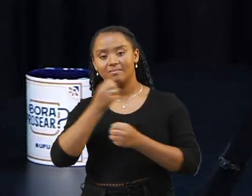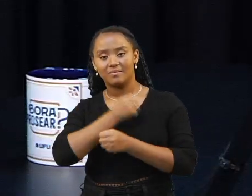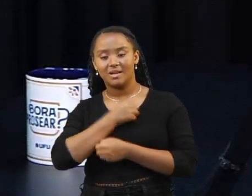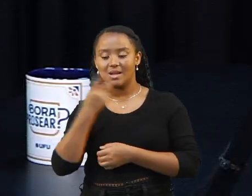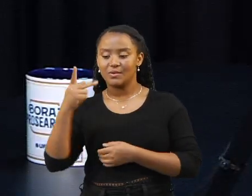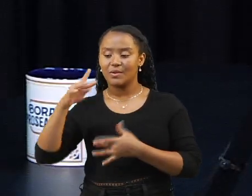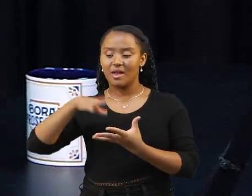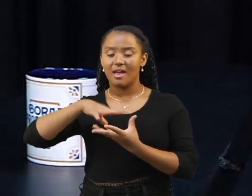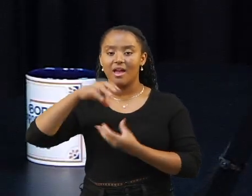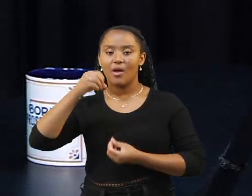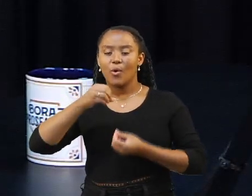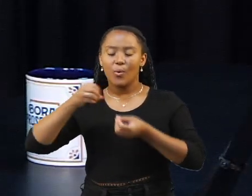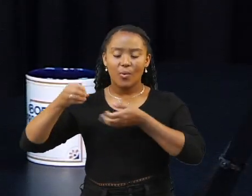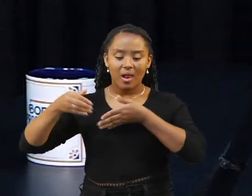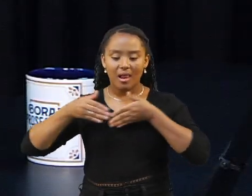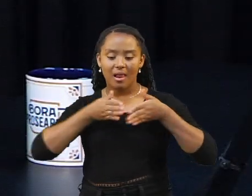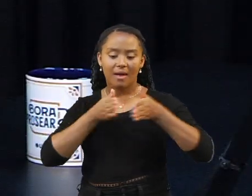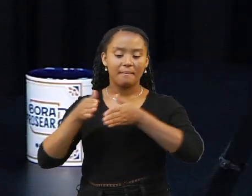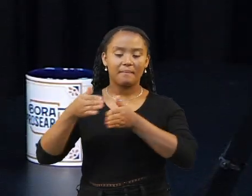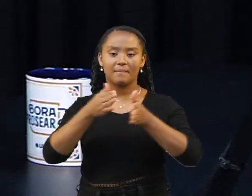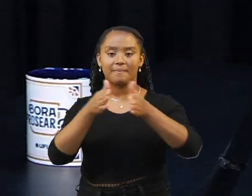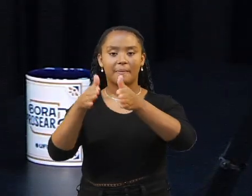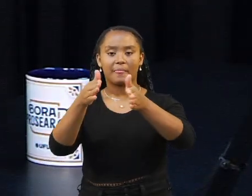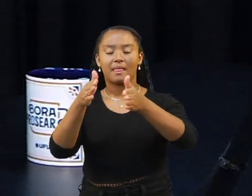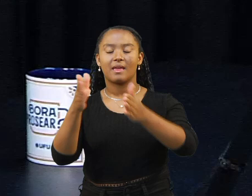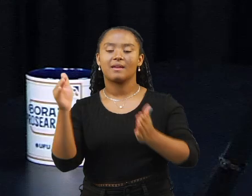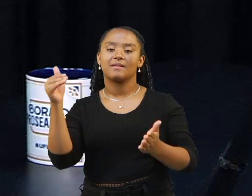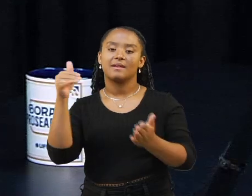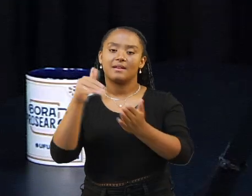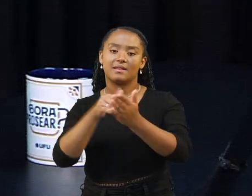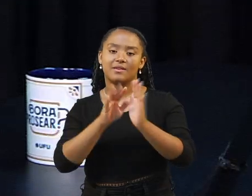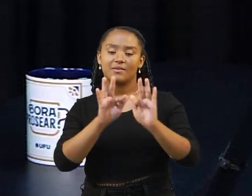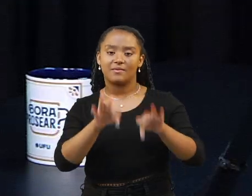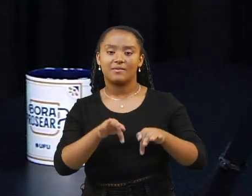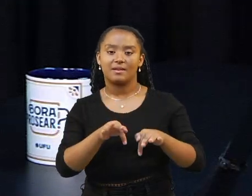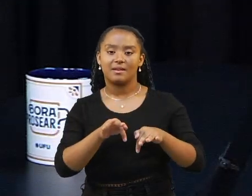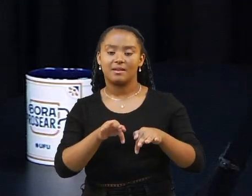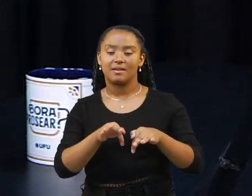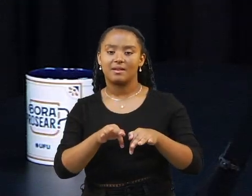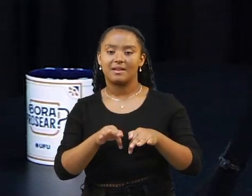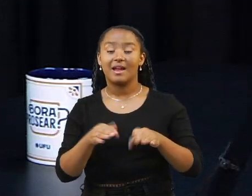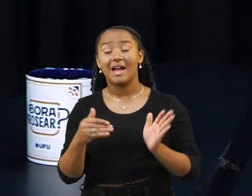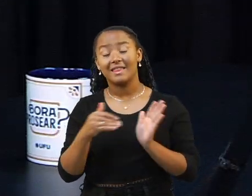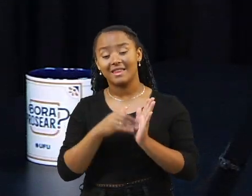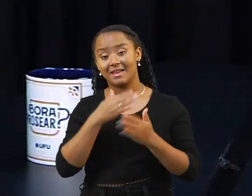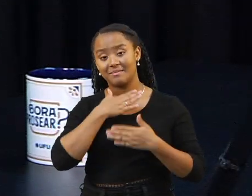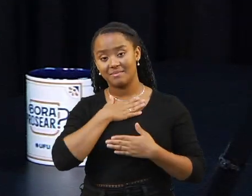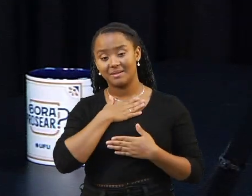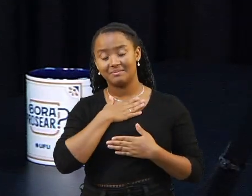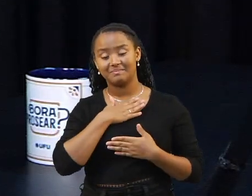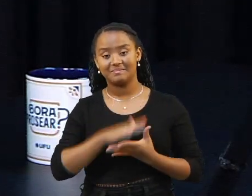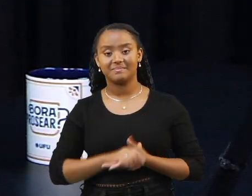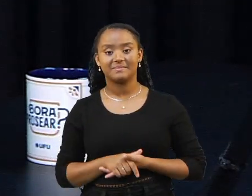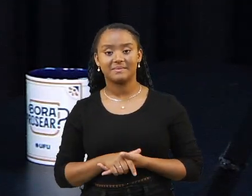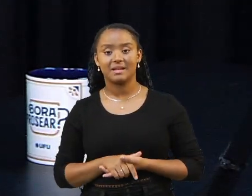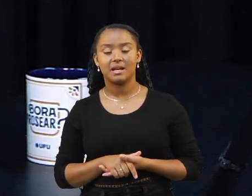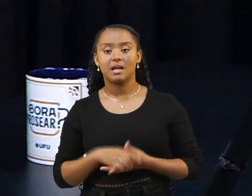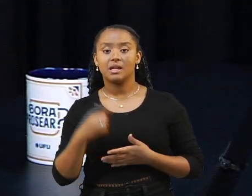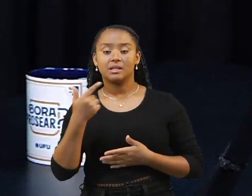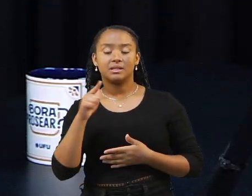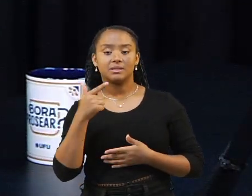sua tensa alma, o labirinto tortuoso que o levará até o fim. Até mim,